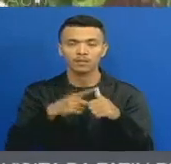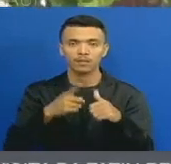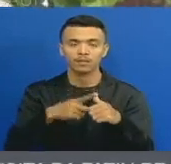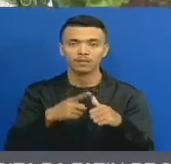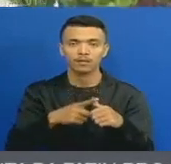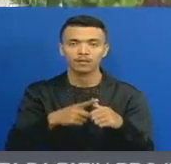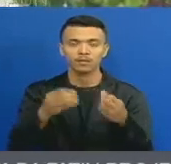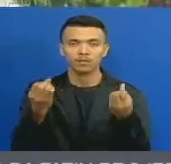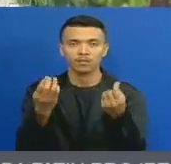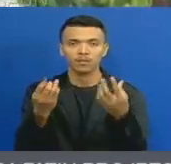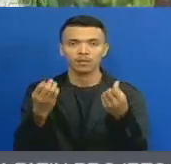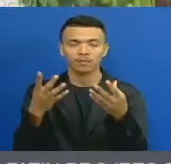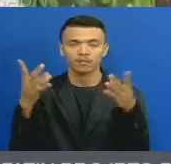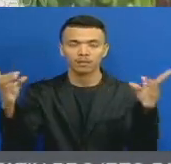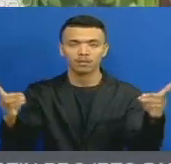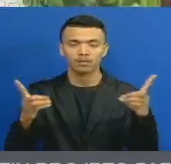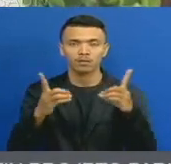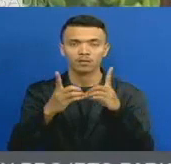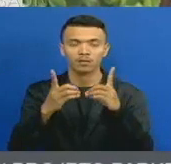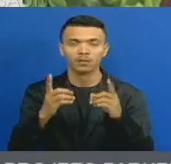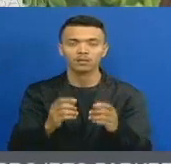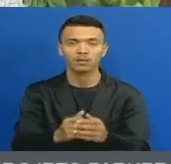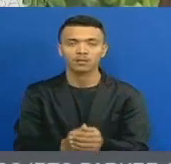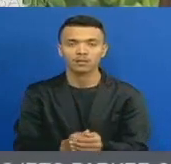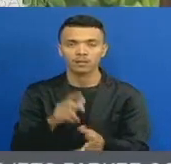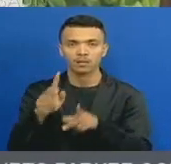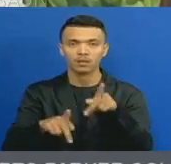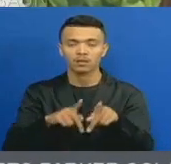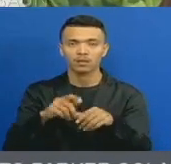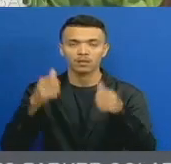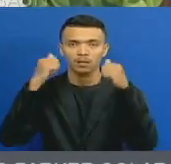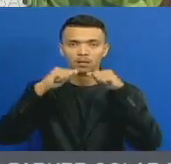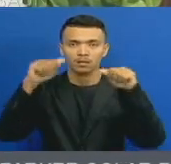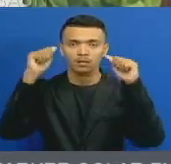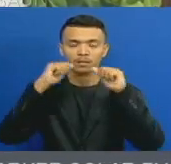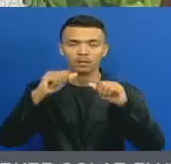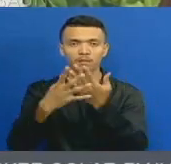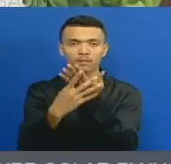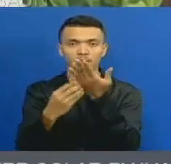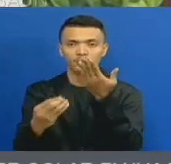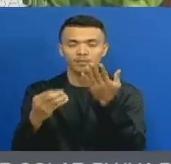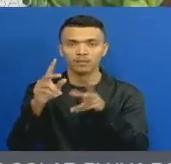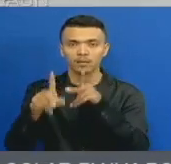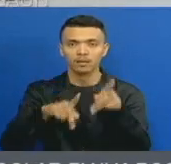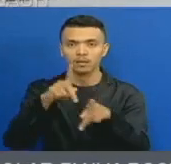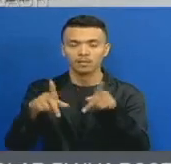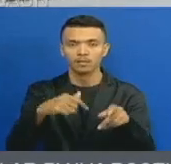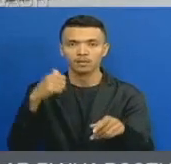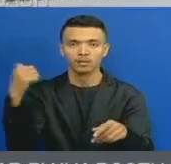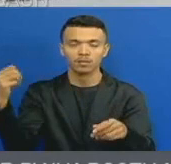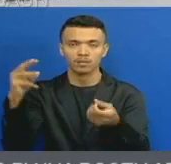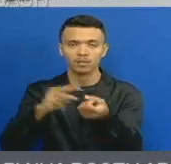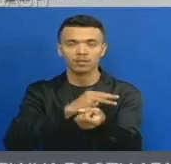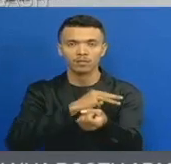Bota para que aconteça, tem uma. É uma para artista, para uma copy. E mano música.